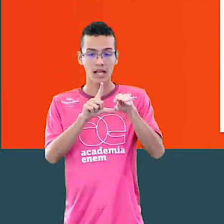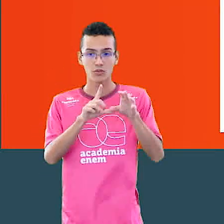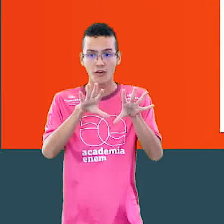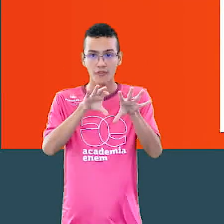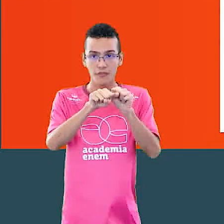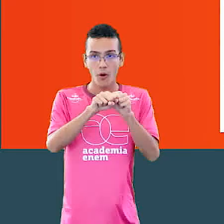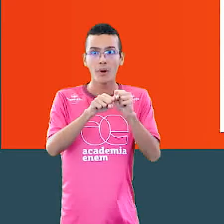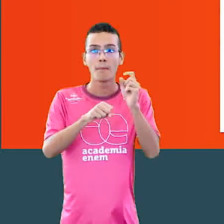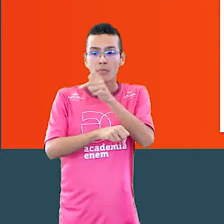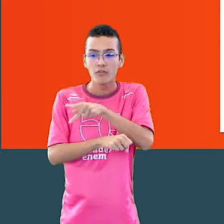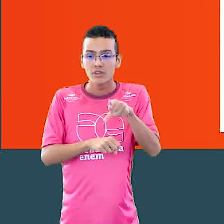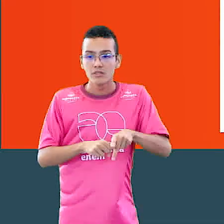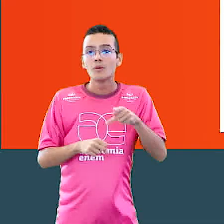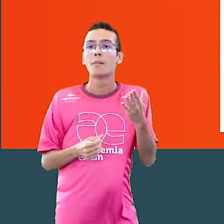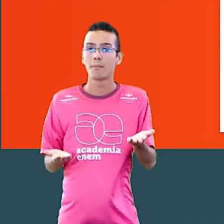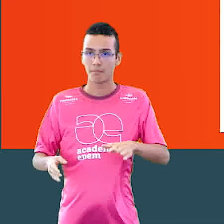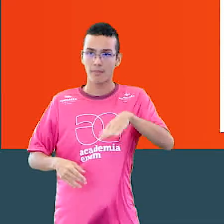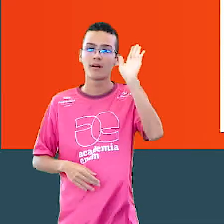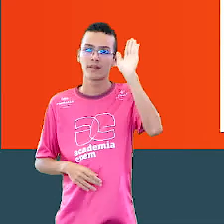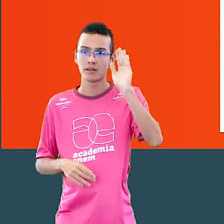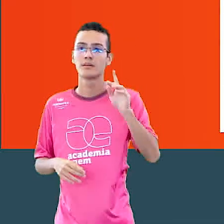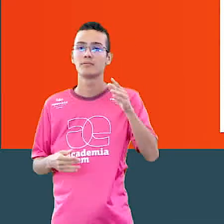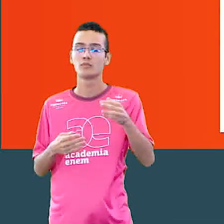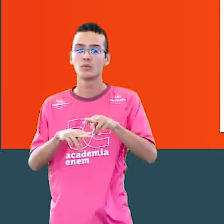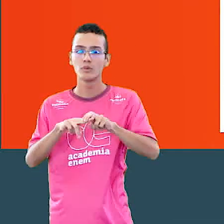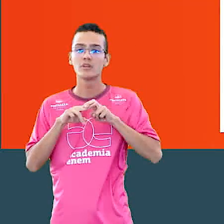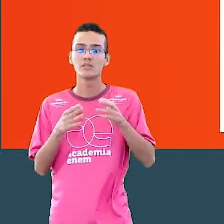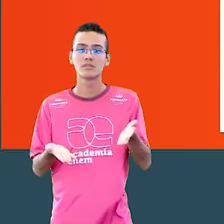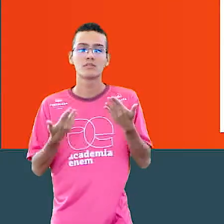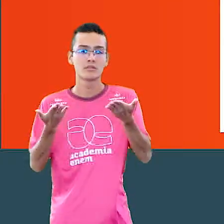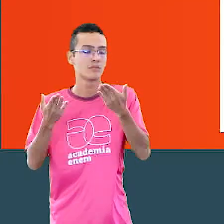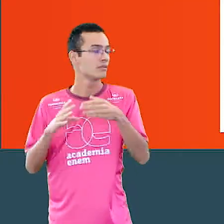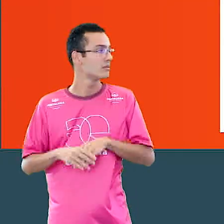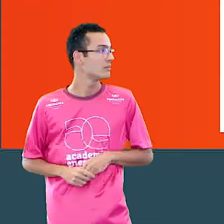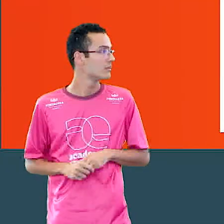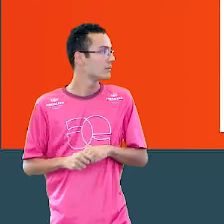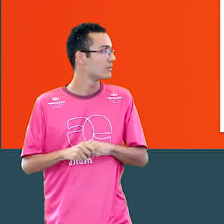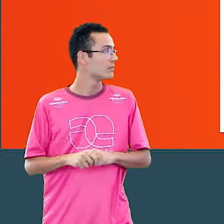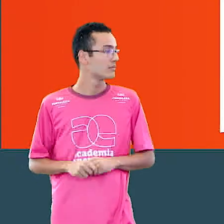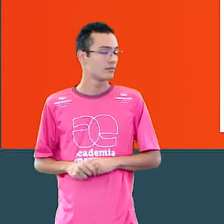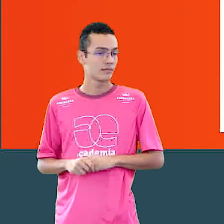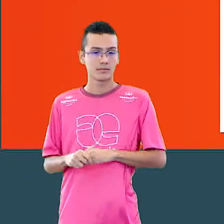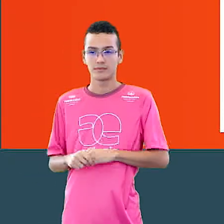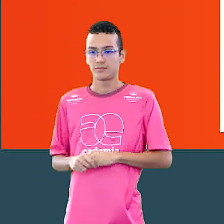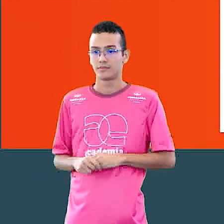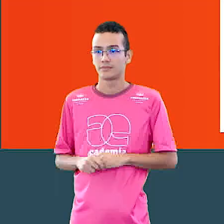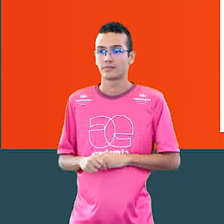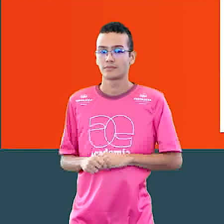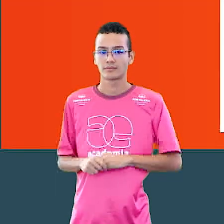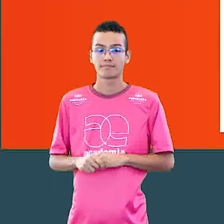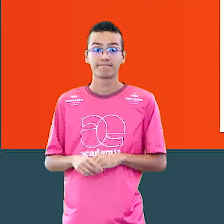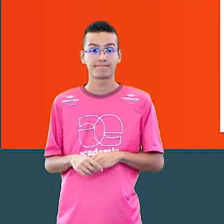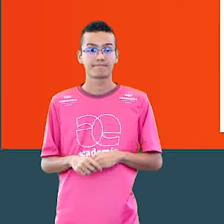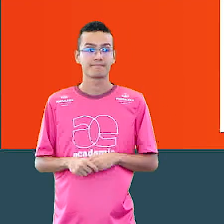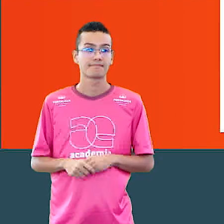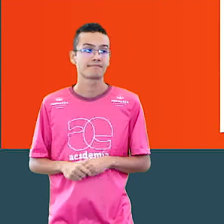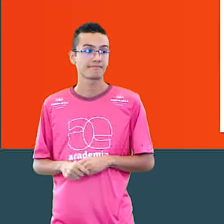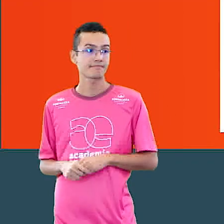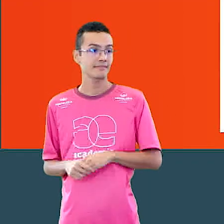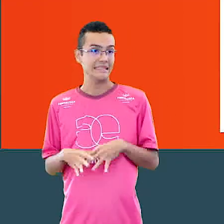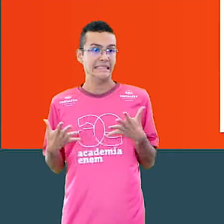professores e esse é um incentivo, ok? Vamos lá. Isso aqui, gente, eita, que é